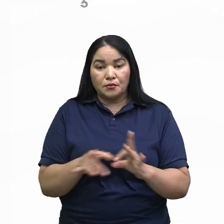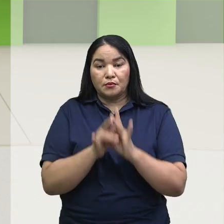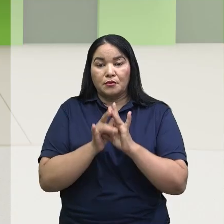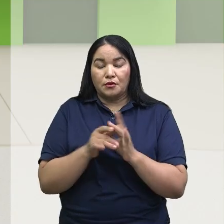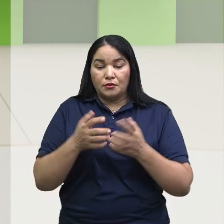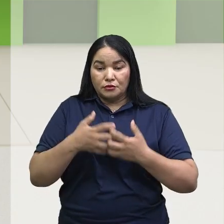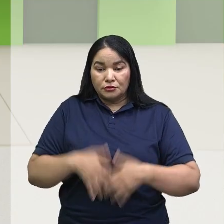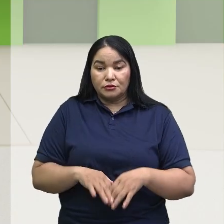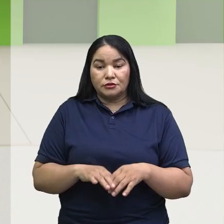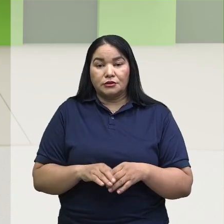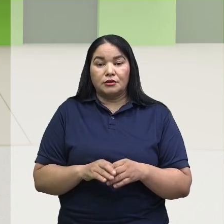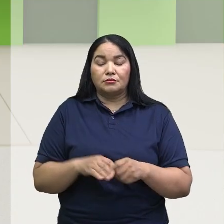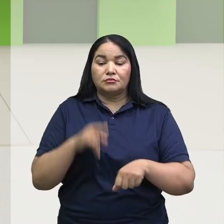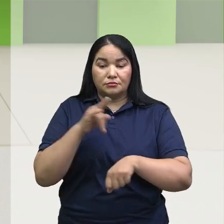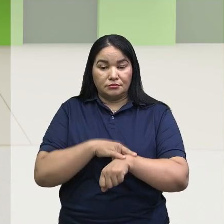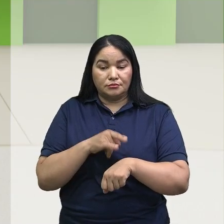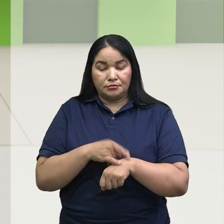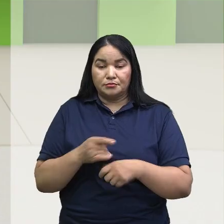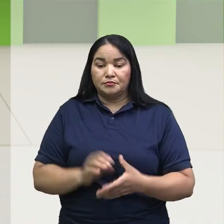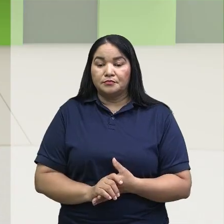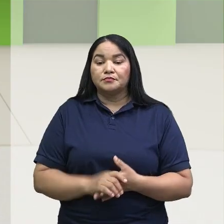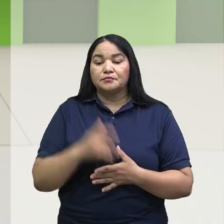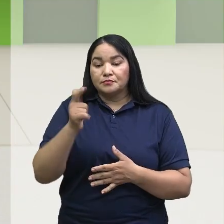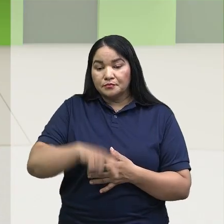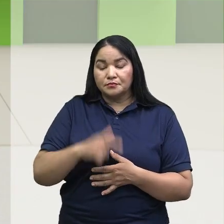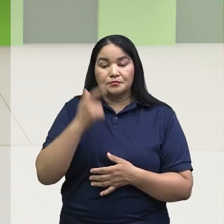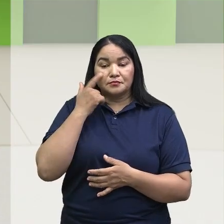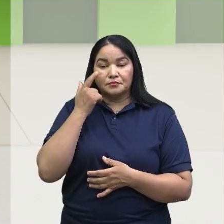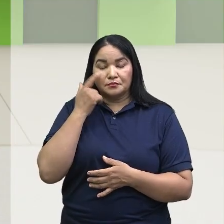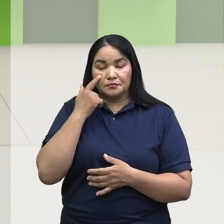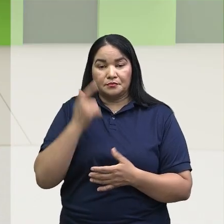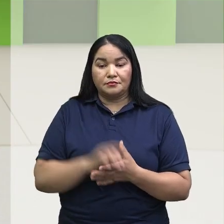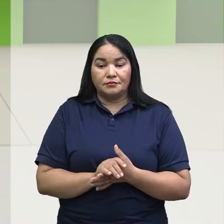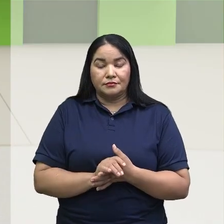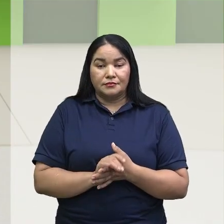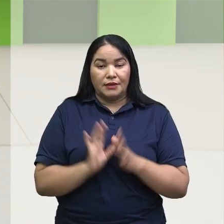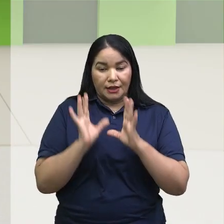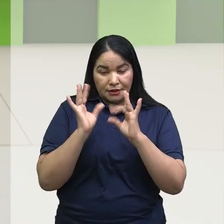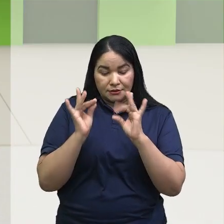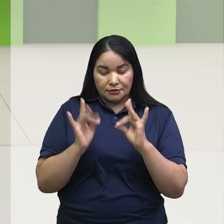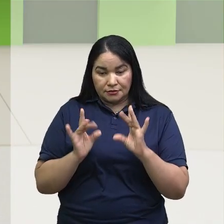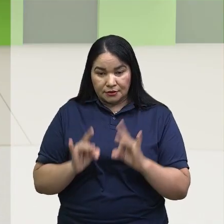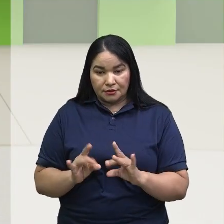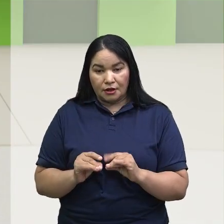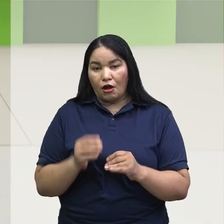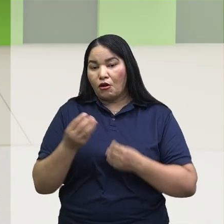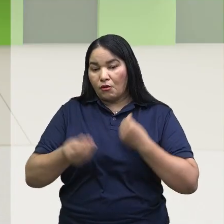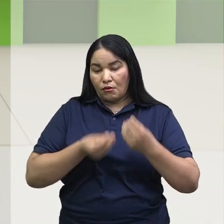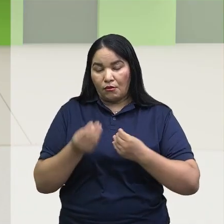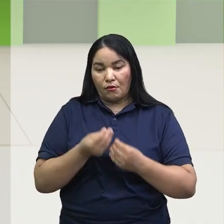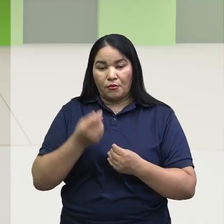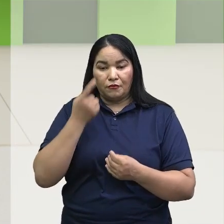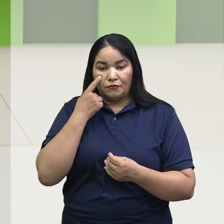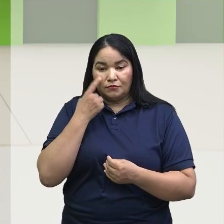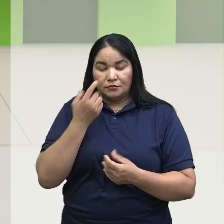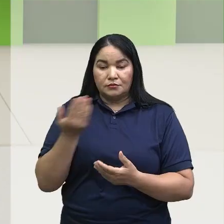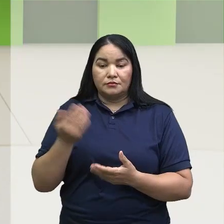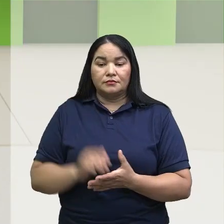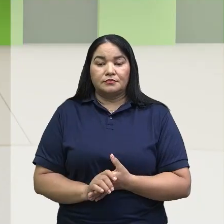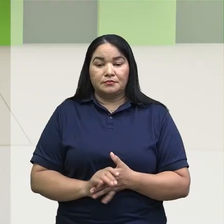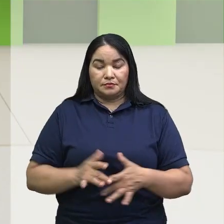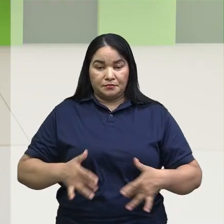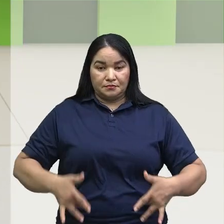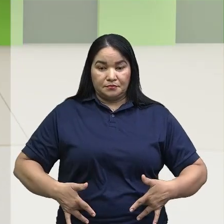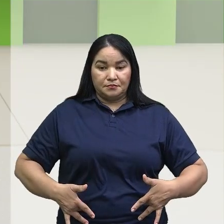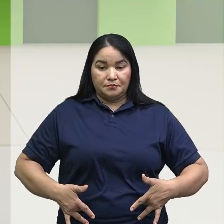aqui a gente vai relembrar com vocês novamente, né, para a gente ver com mais detalhes cada um deles. Então, aqui a gente observa os